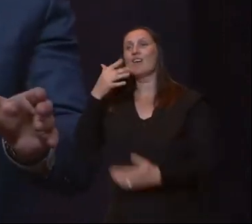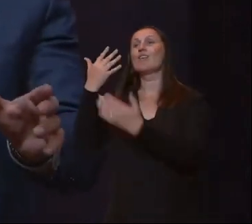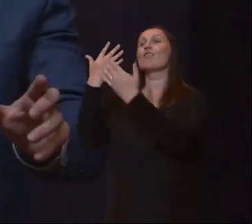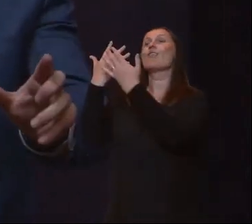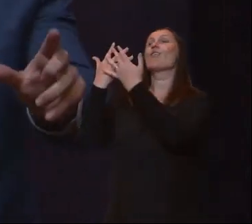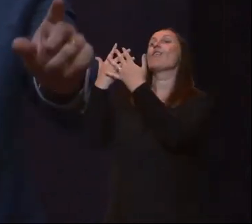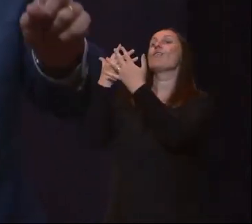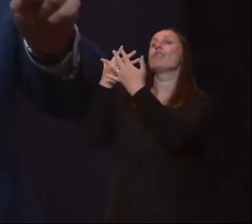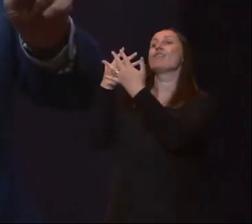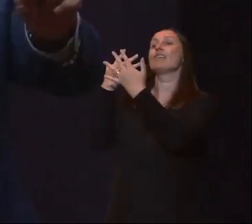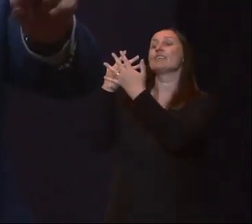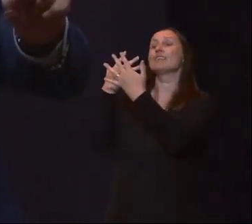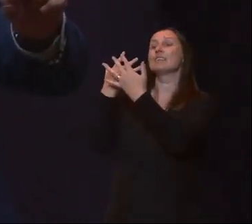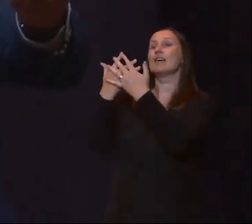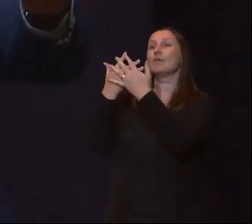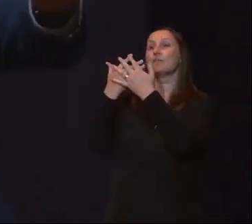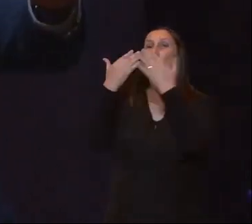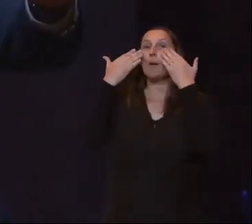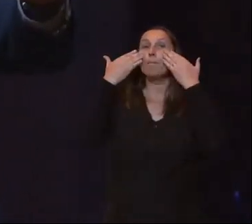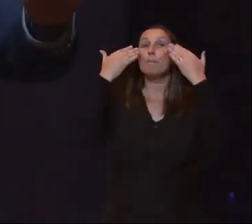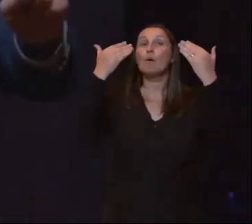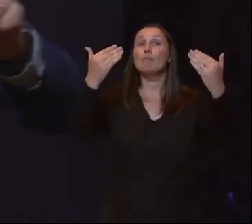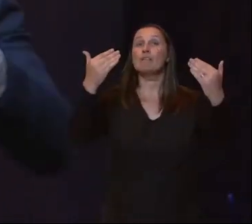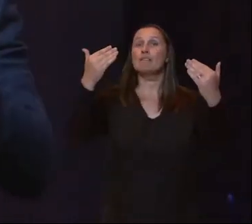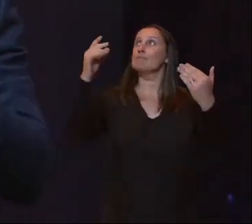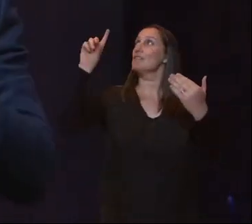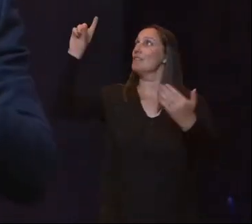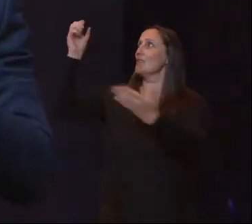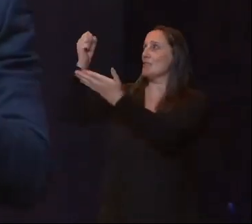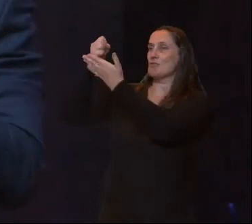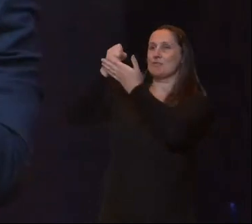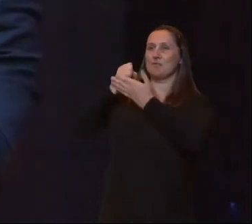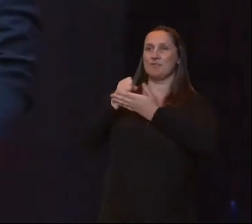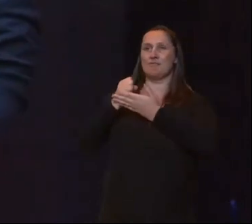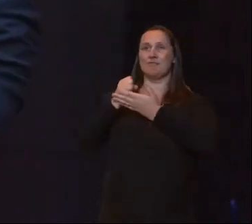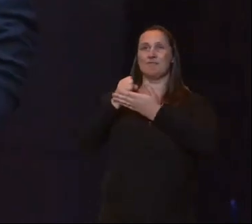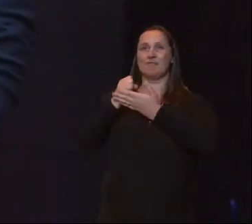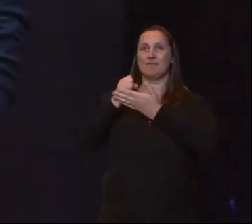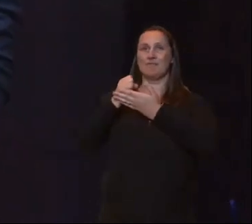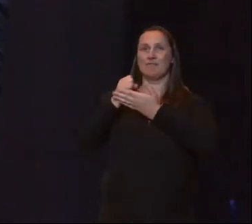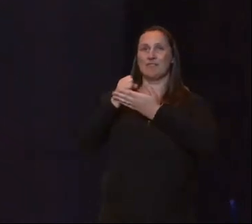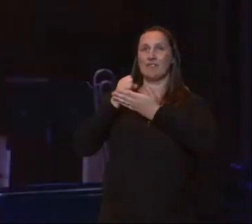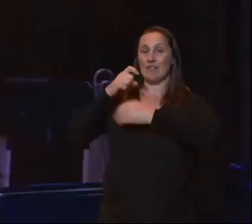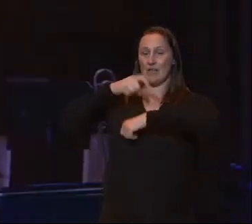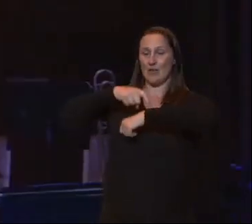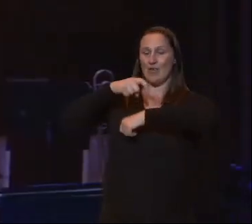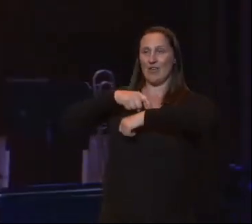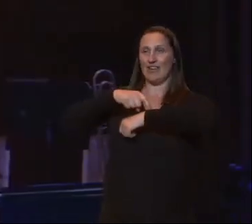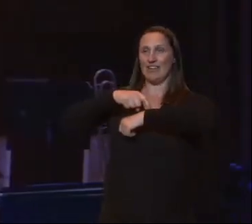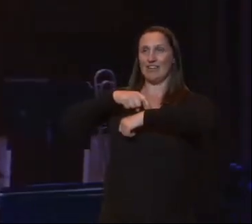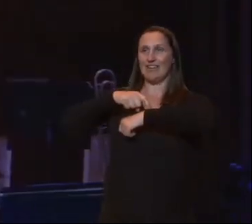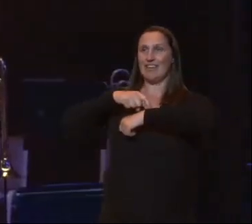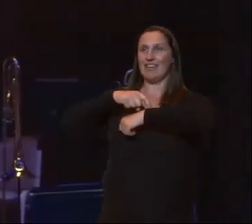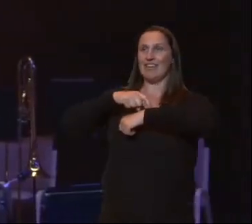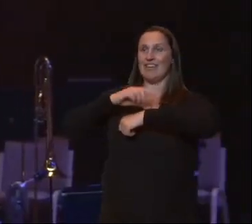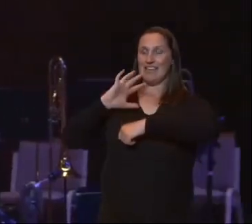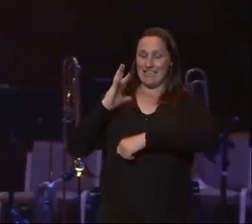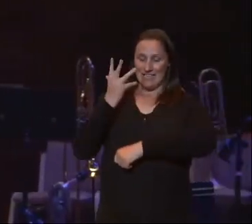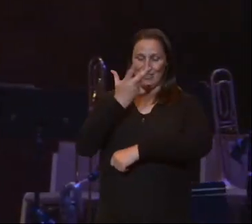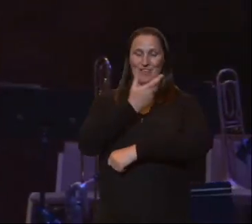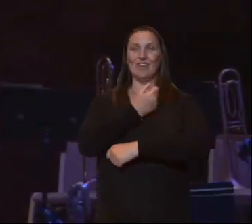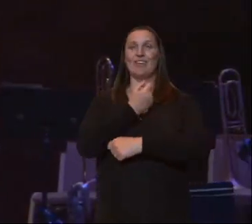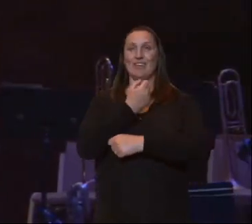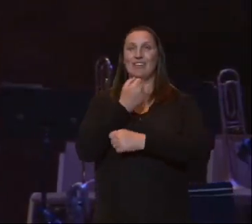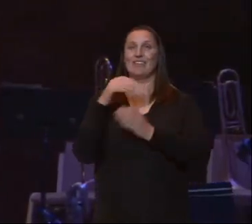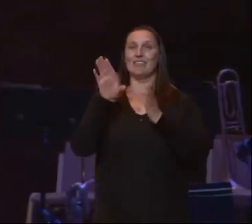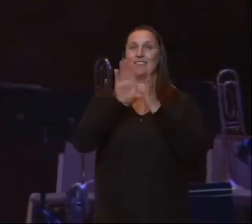confessamos publicamente o socorro de Deus. Quando o resgate chega, ela chega para Elias e diz: agora eu